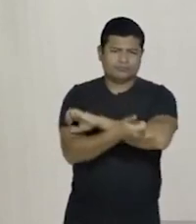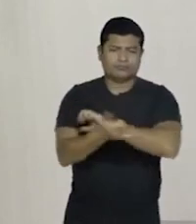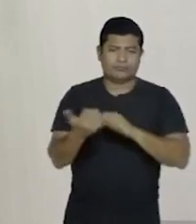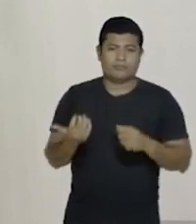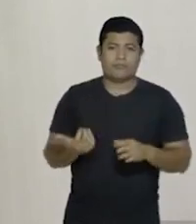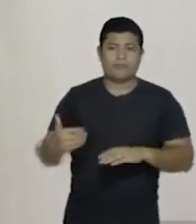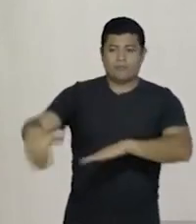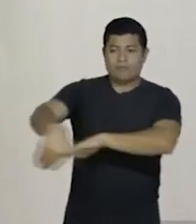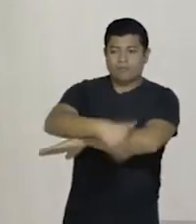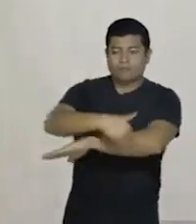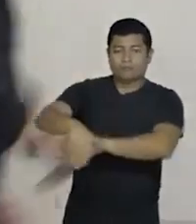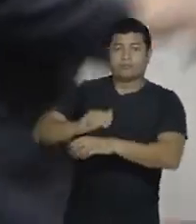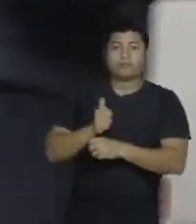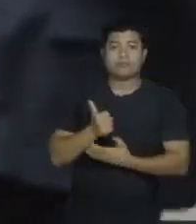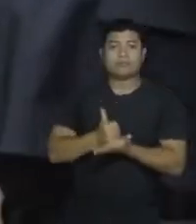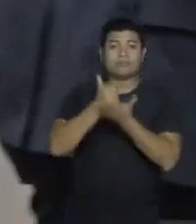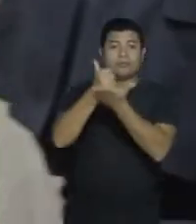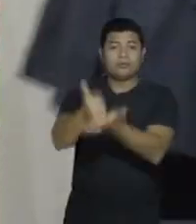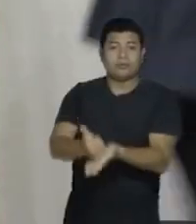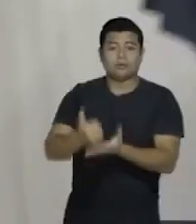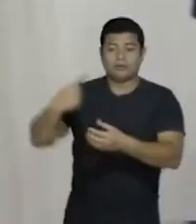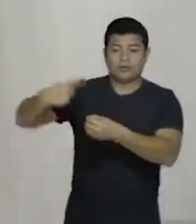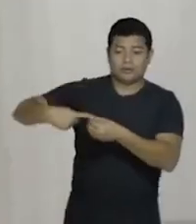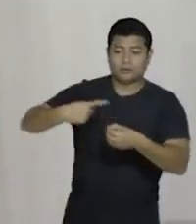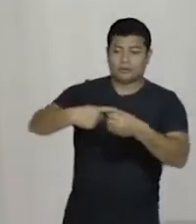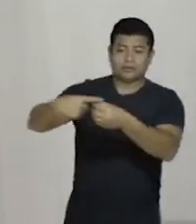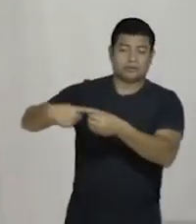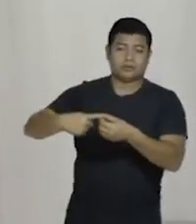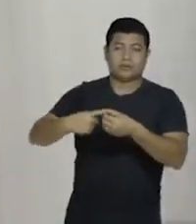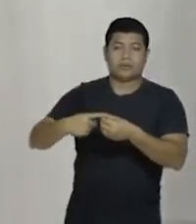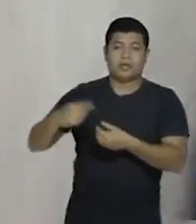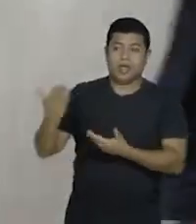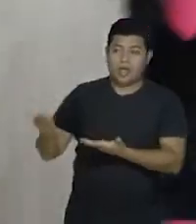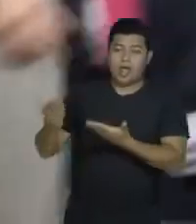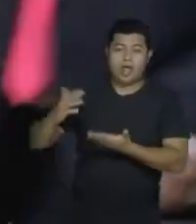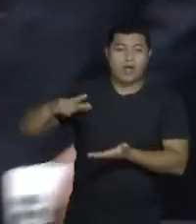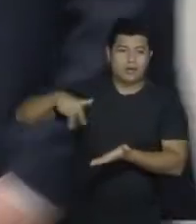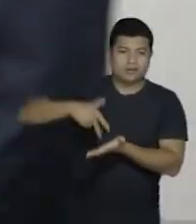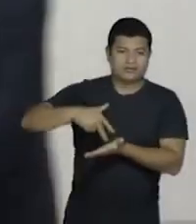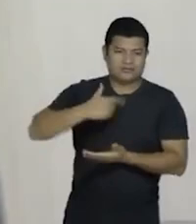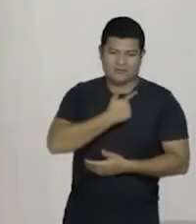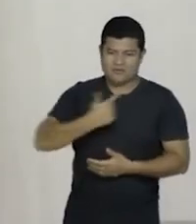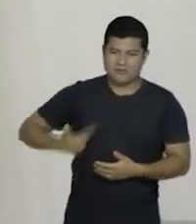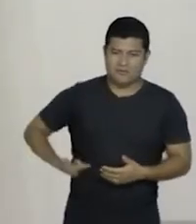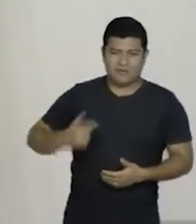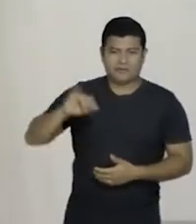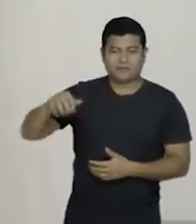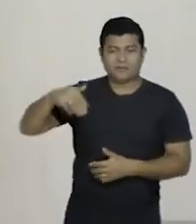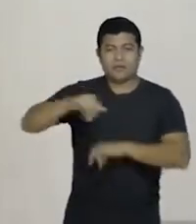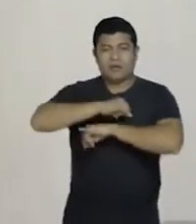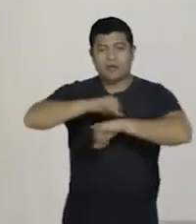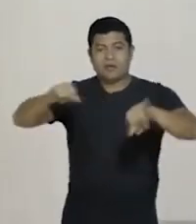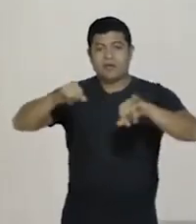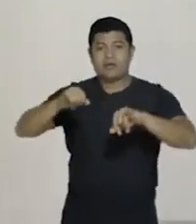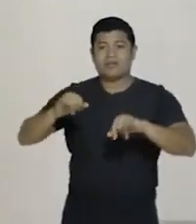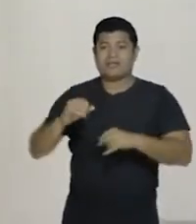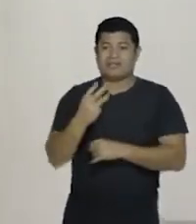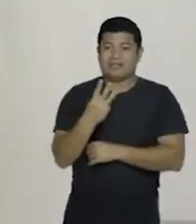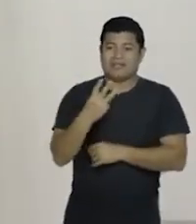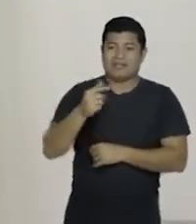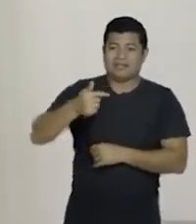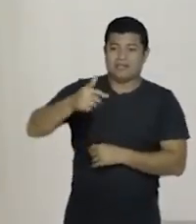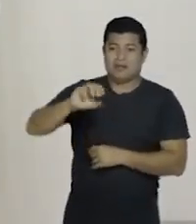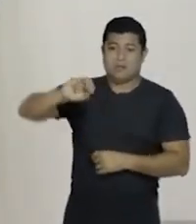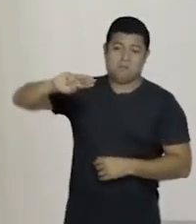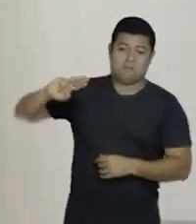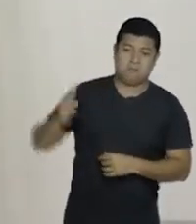ajuda aos municípios ele anunciou mais de 370 milhões só no Alto Vale Lógico que